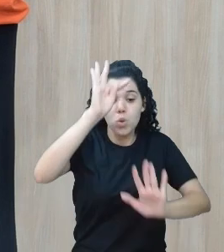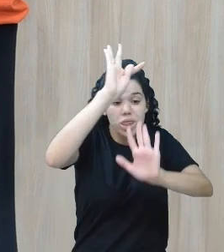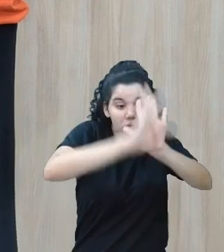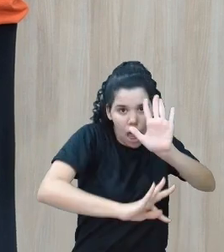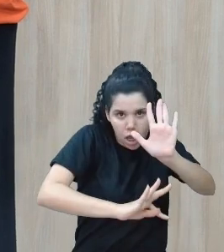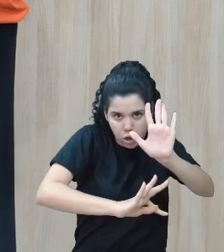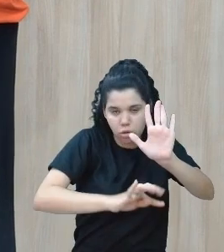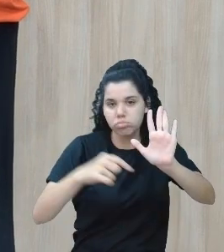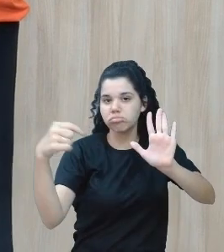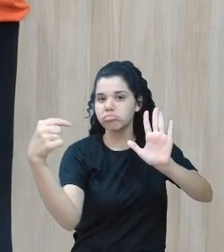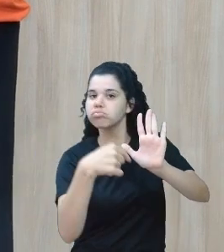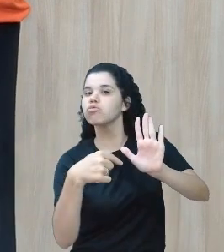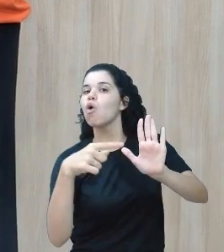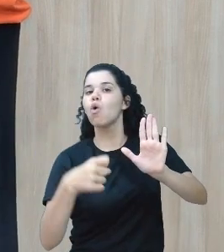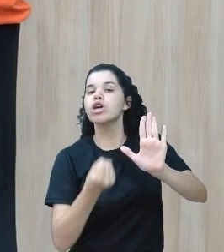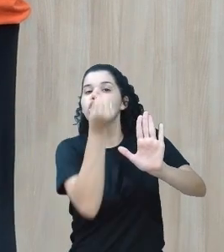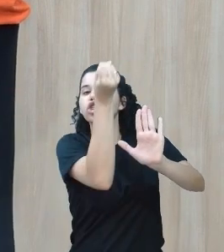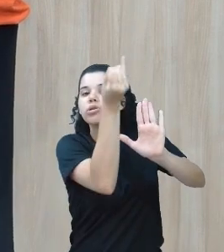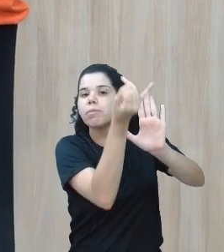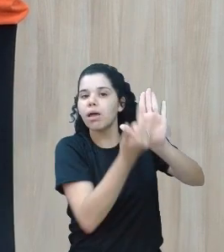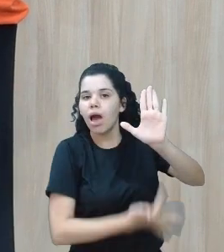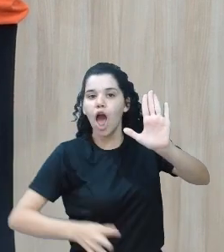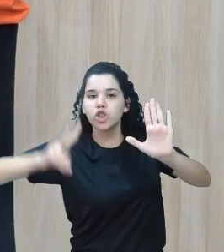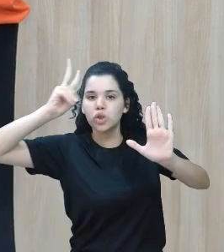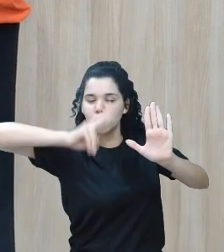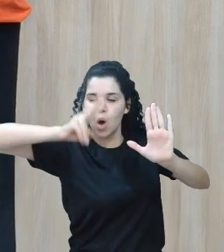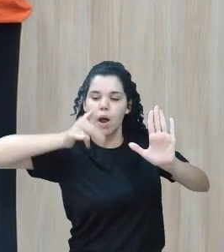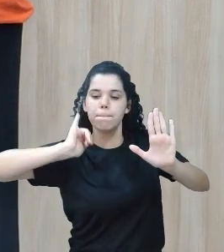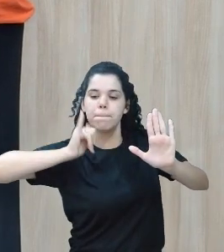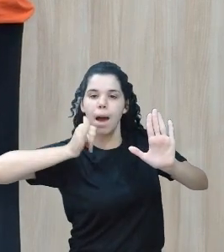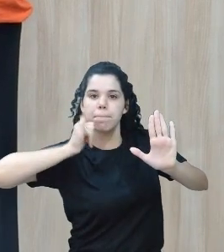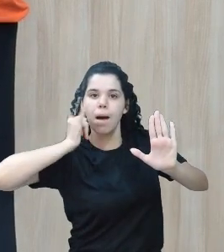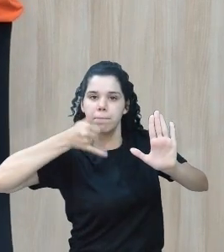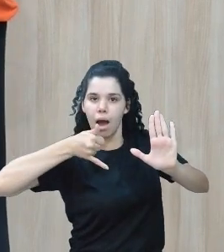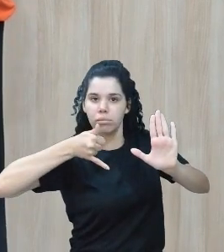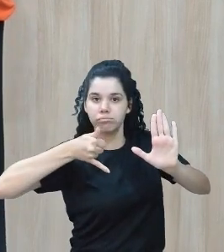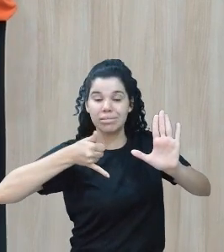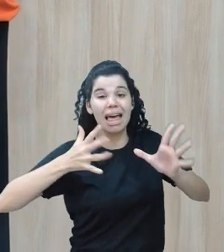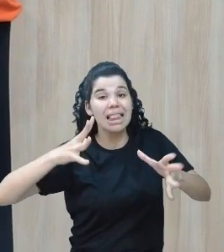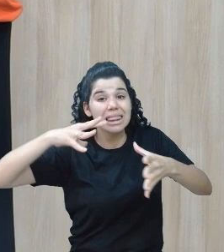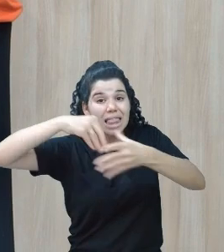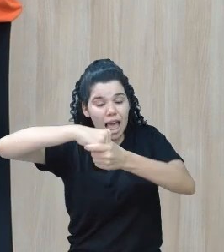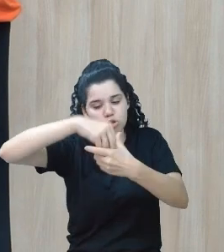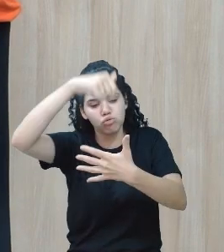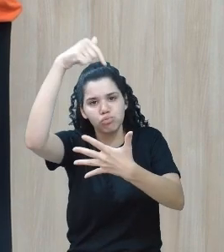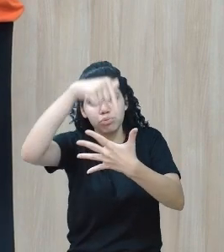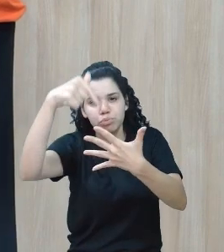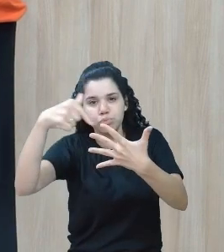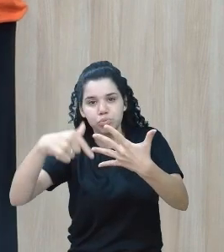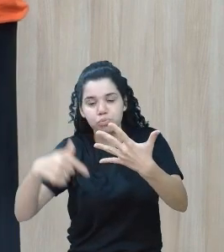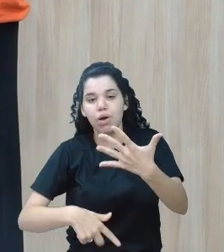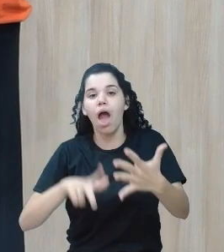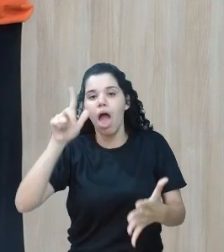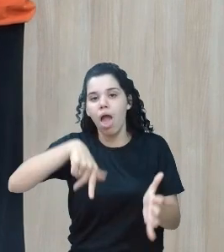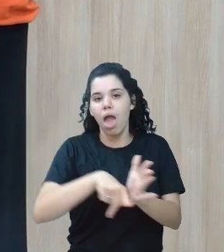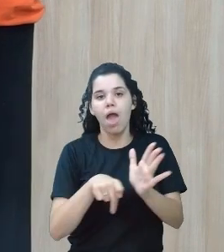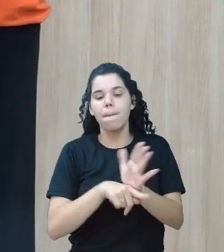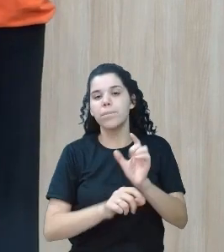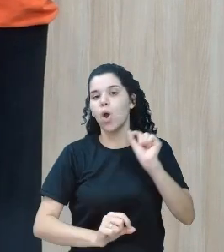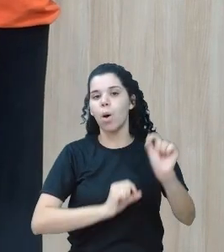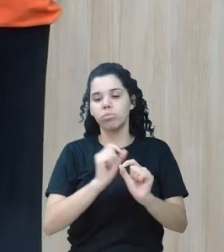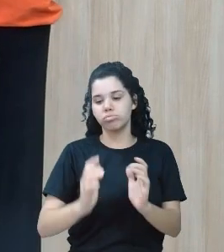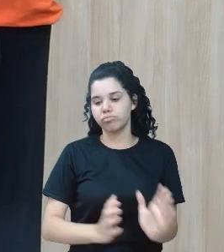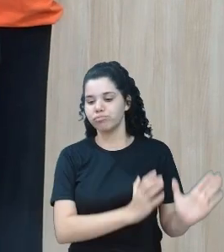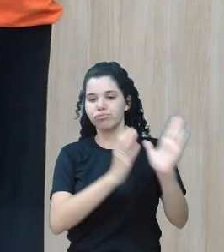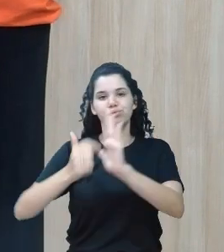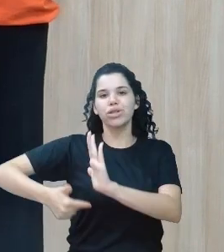foi feito para contar uma história. As descrições que aparecem, elas são elementos